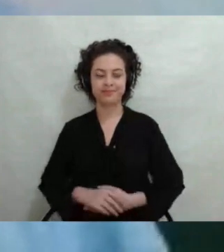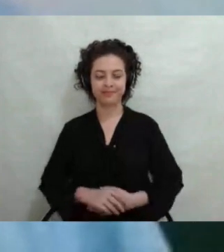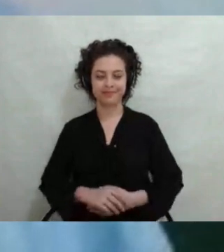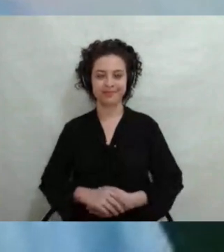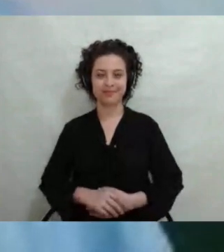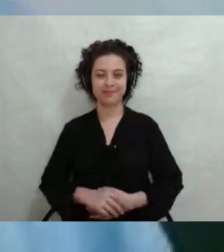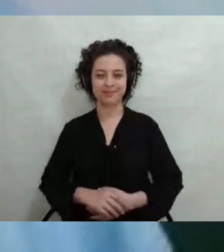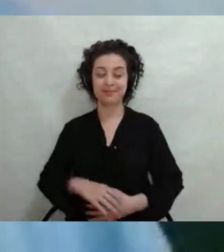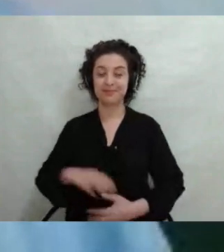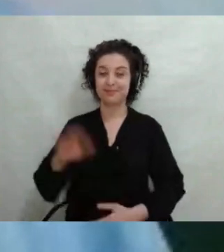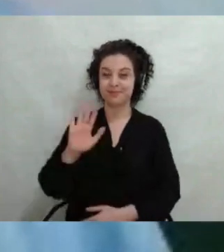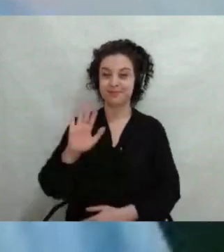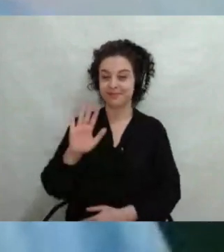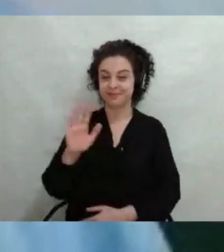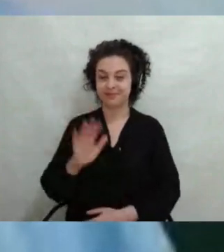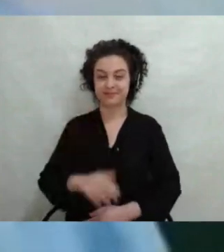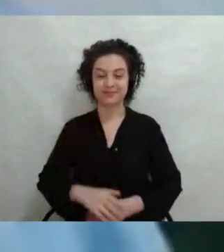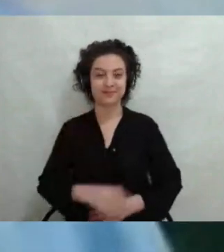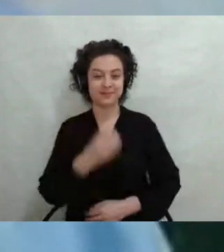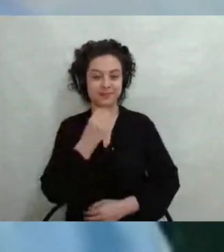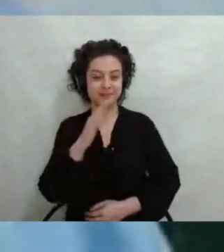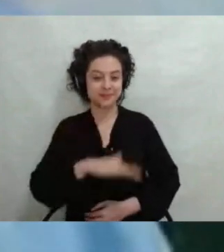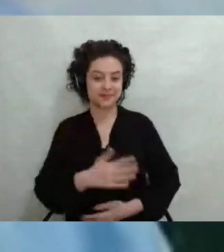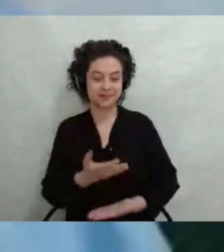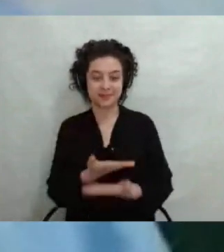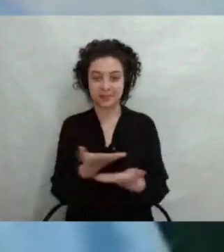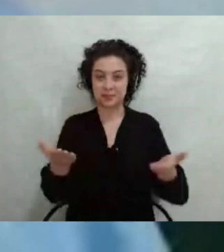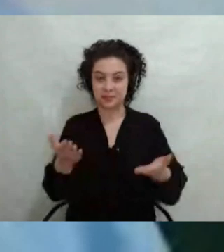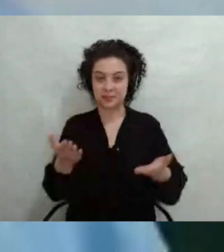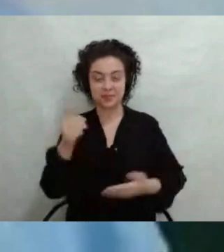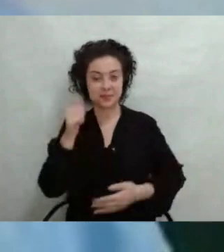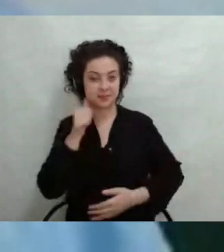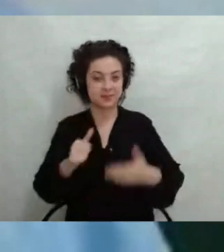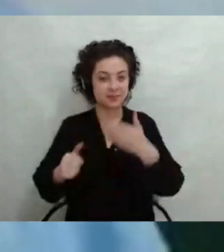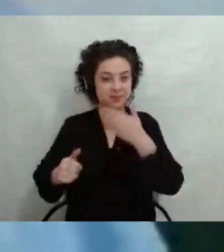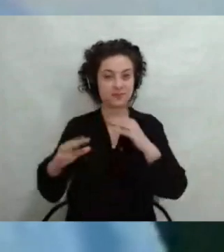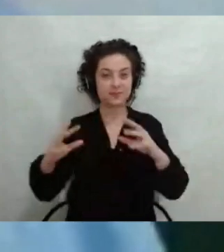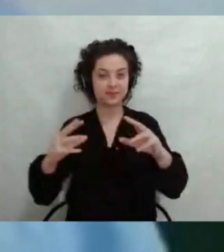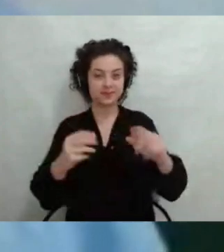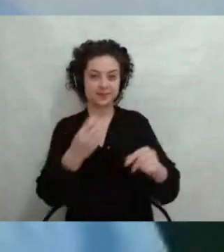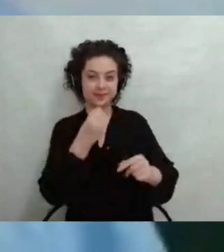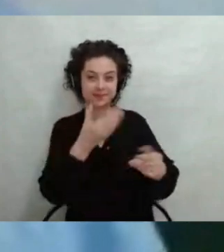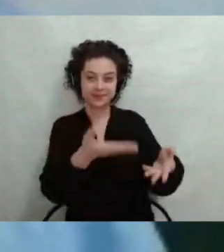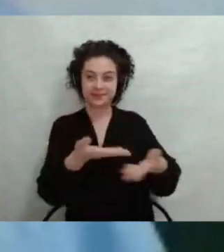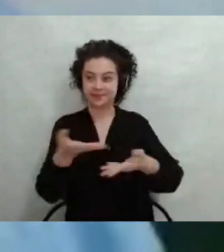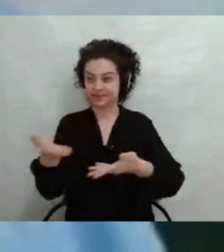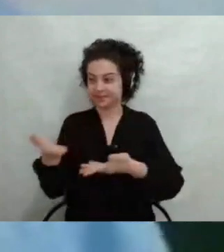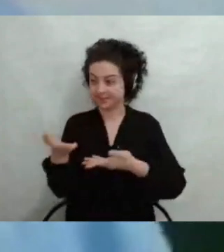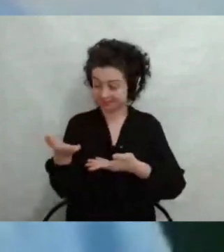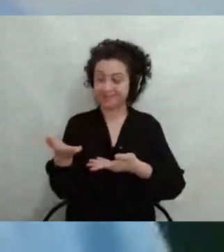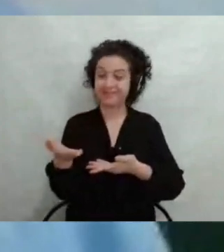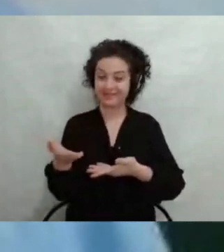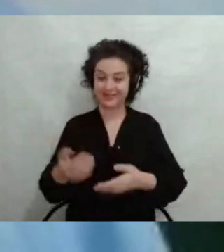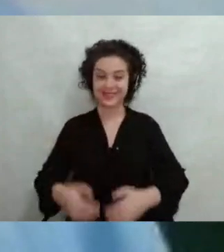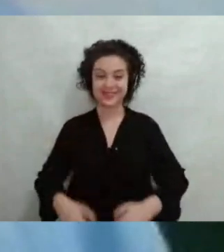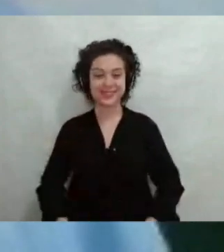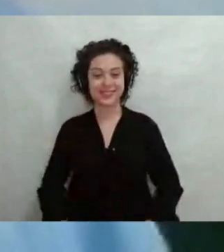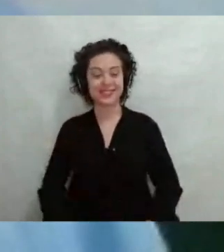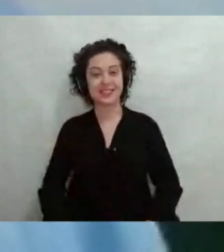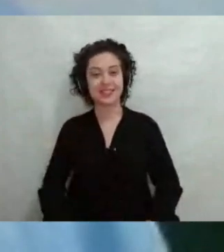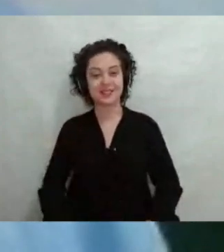Olá, boa tarde a todas e todos. Sejam muito bem-vindos e muito bem-vindas. Nós vamos